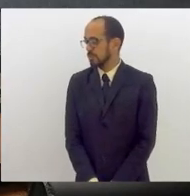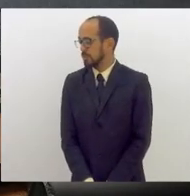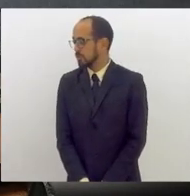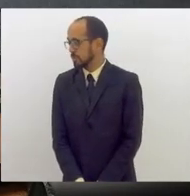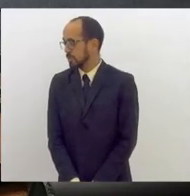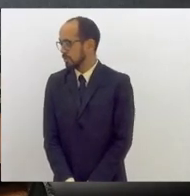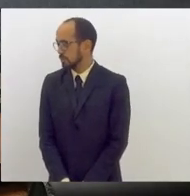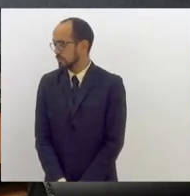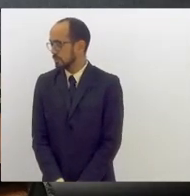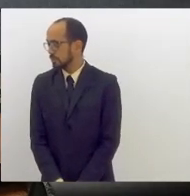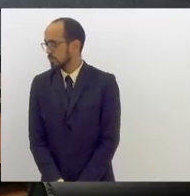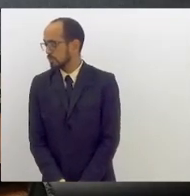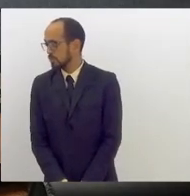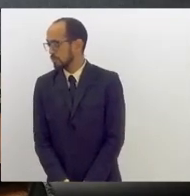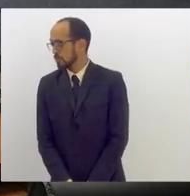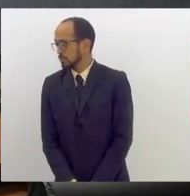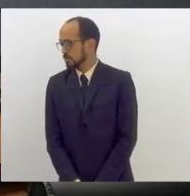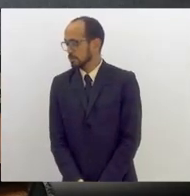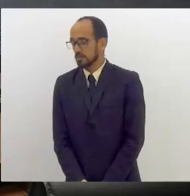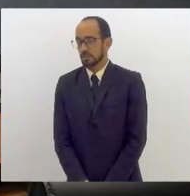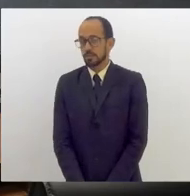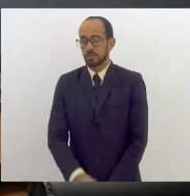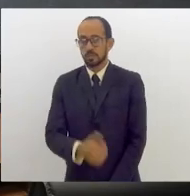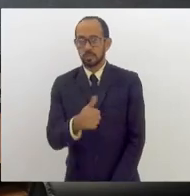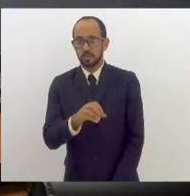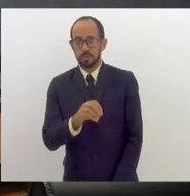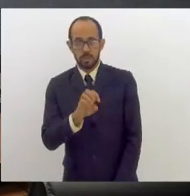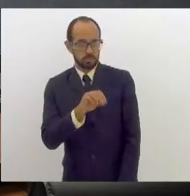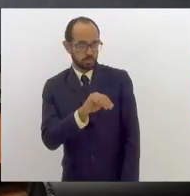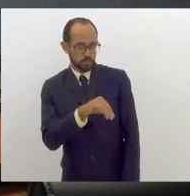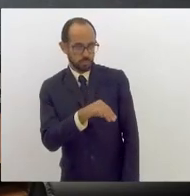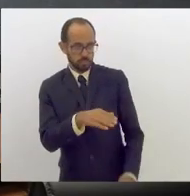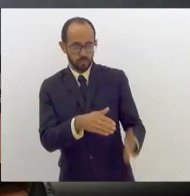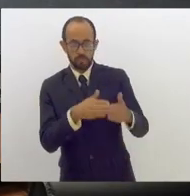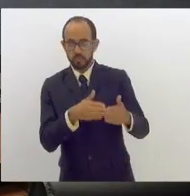vossa excelência conta com 10 minutos Por gentileza